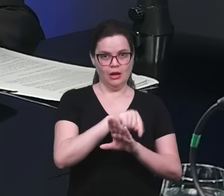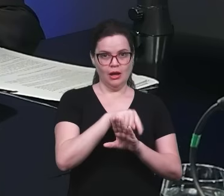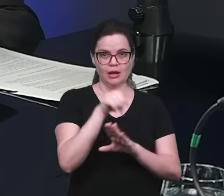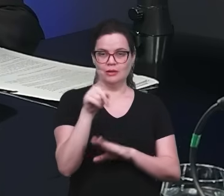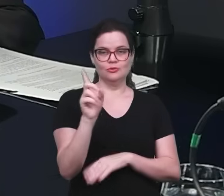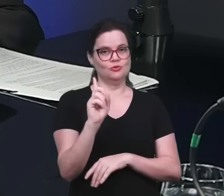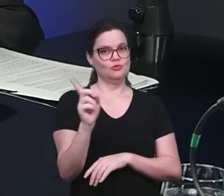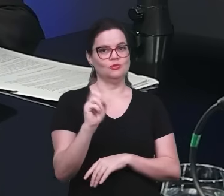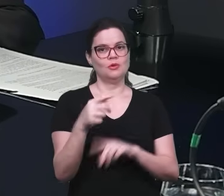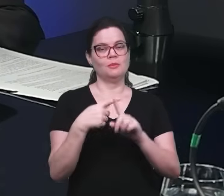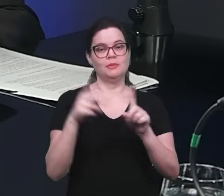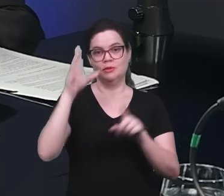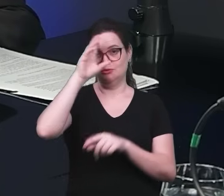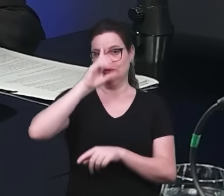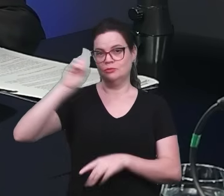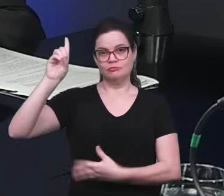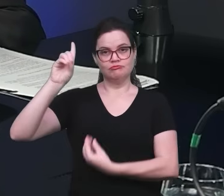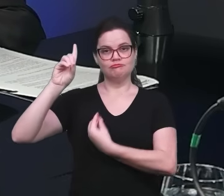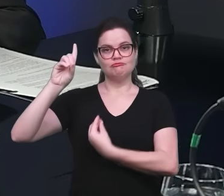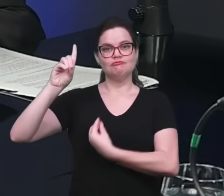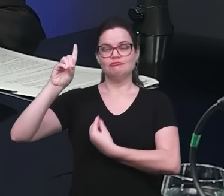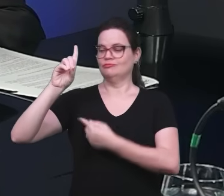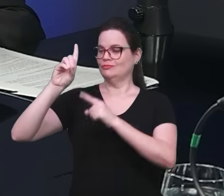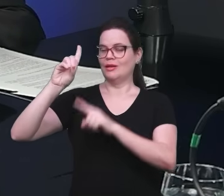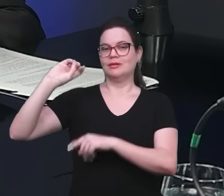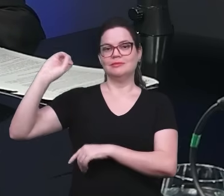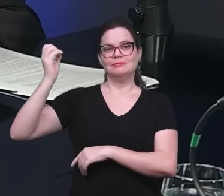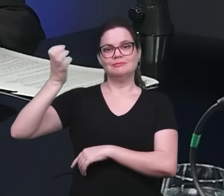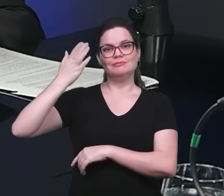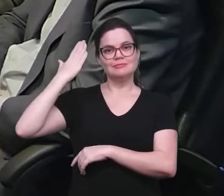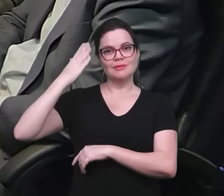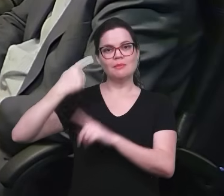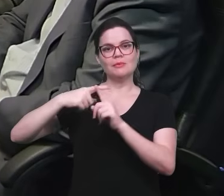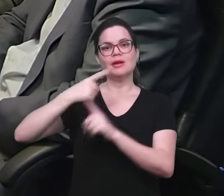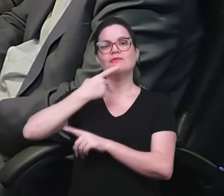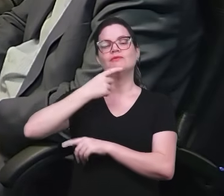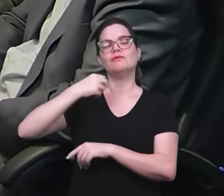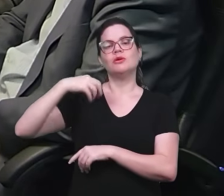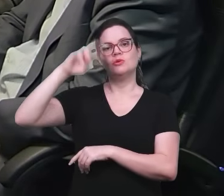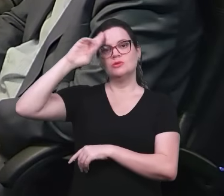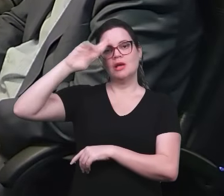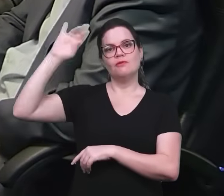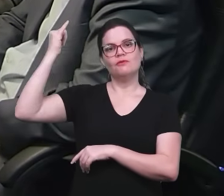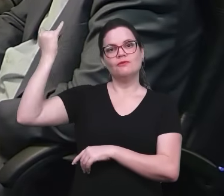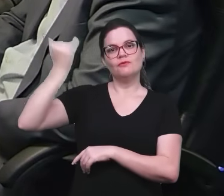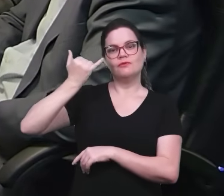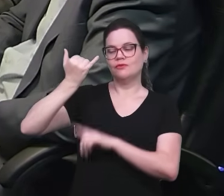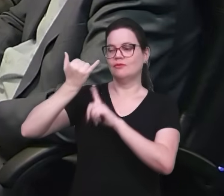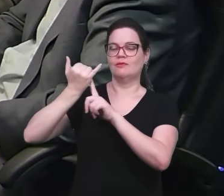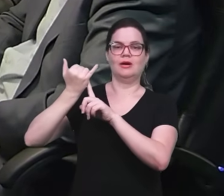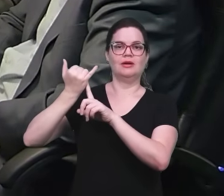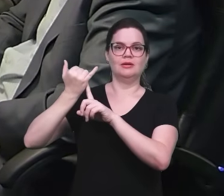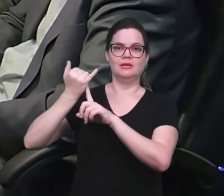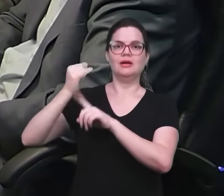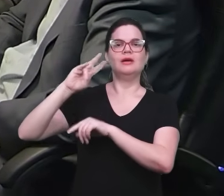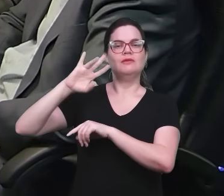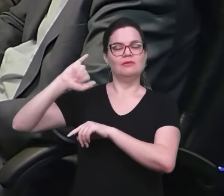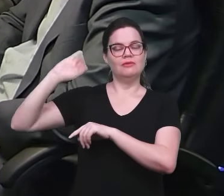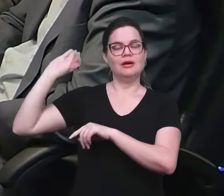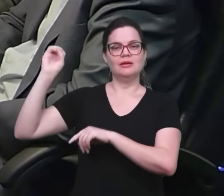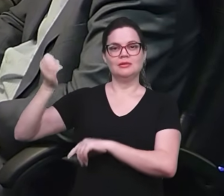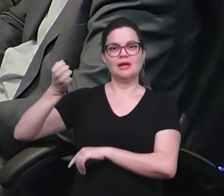um chamado de um Deus vivo que se revela ao homem. A voz dele, a voz viva do Senhor, revela que há um